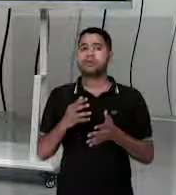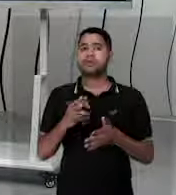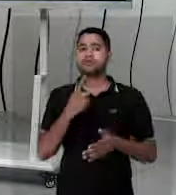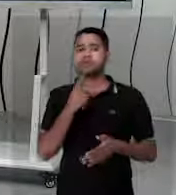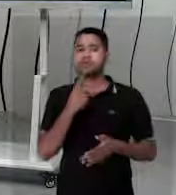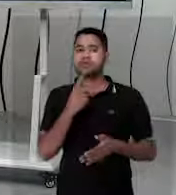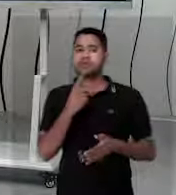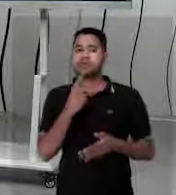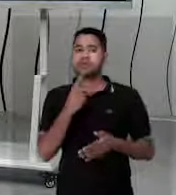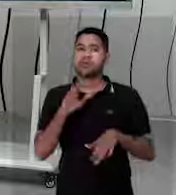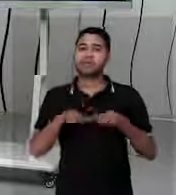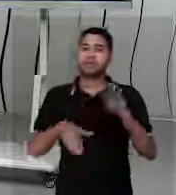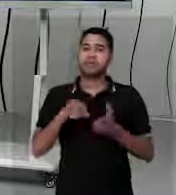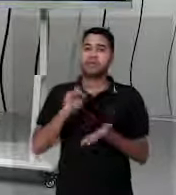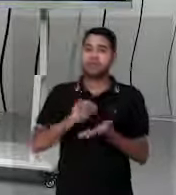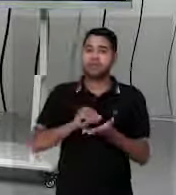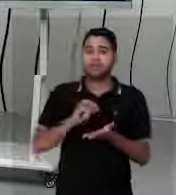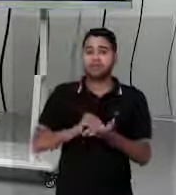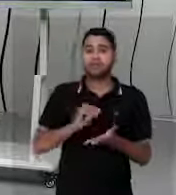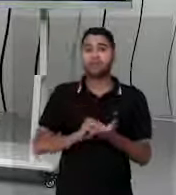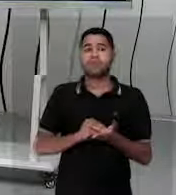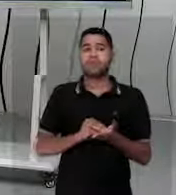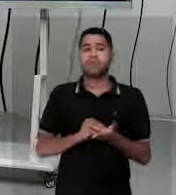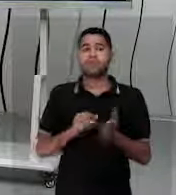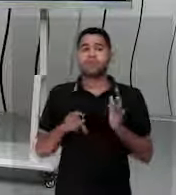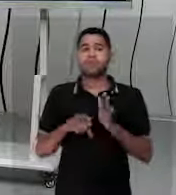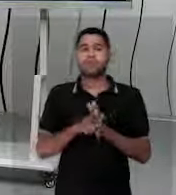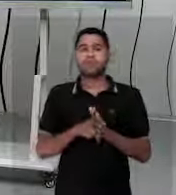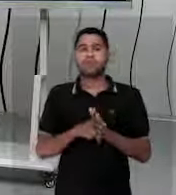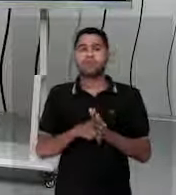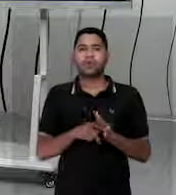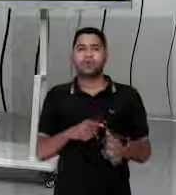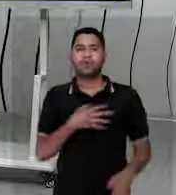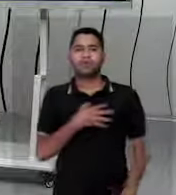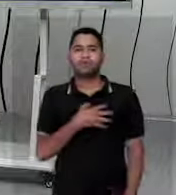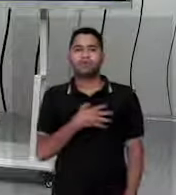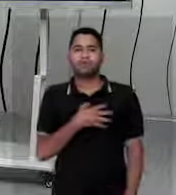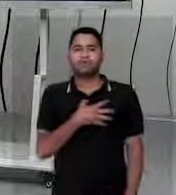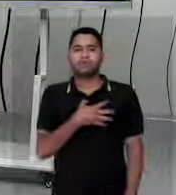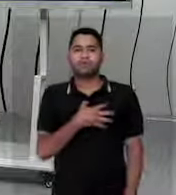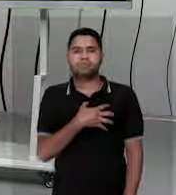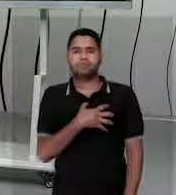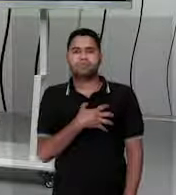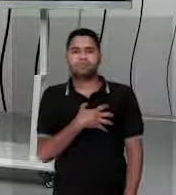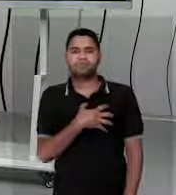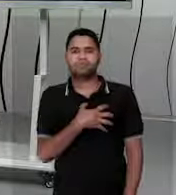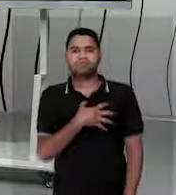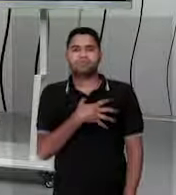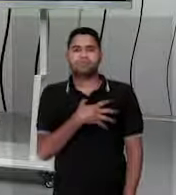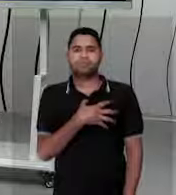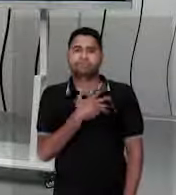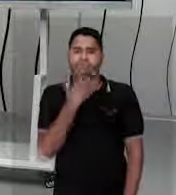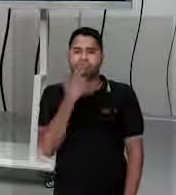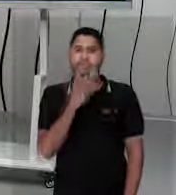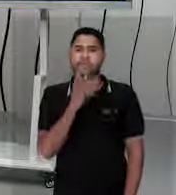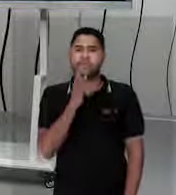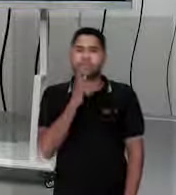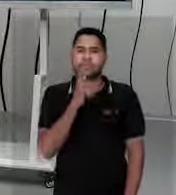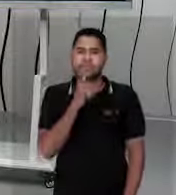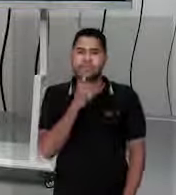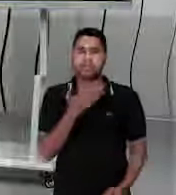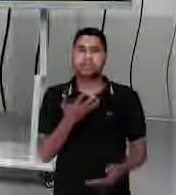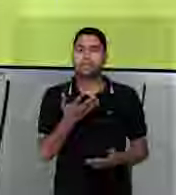sangue em algumas regiões, levando aos quadros de insuficiência cardíaca. Muitas vezes ele cresce tanto que ele não